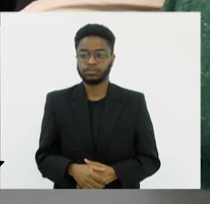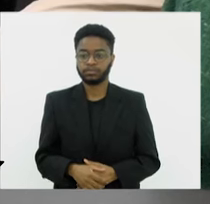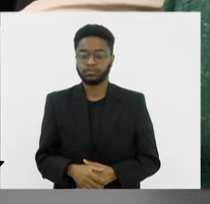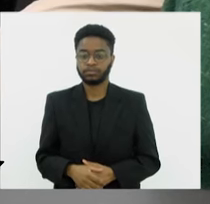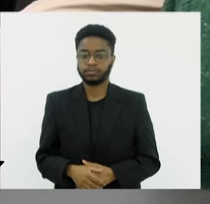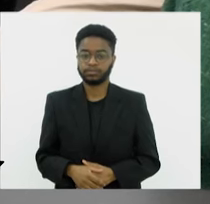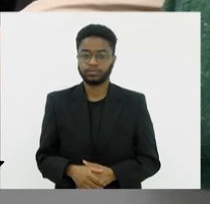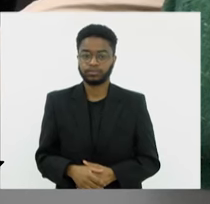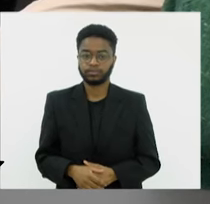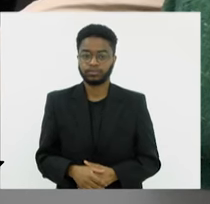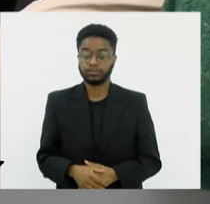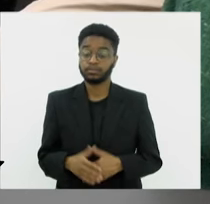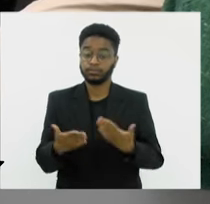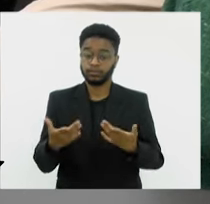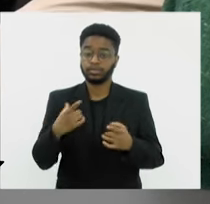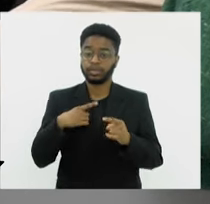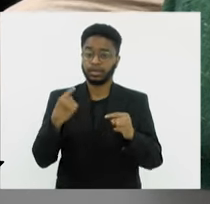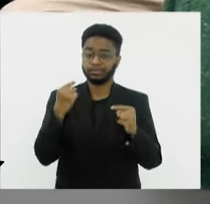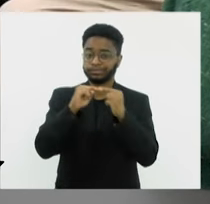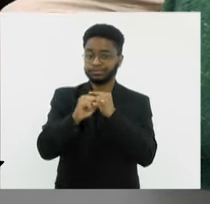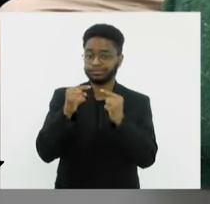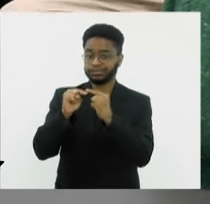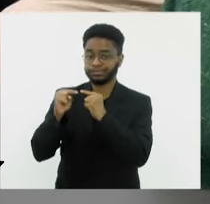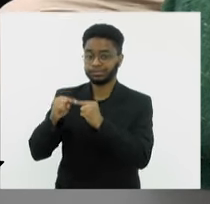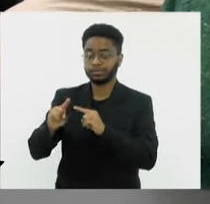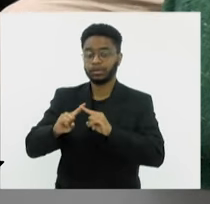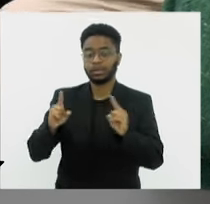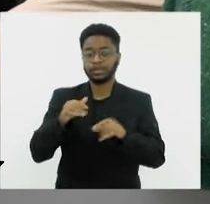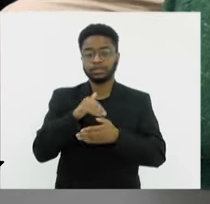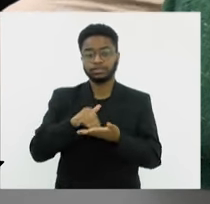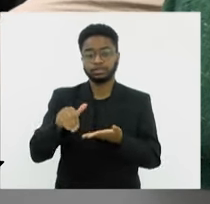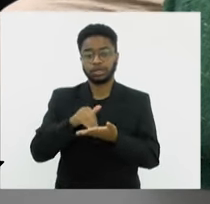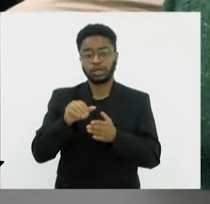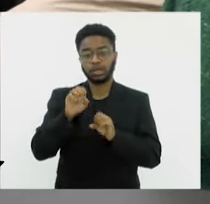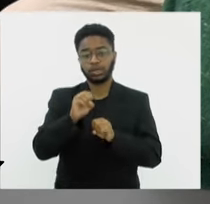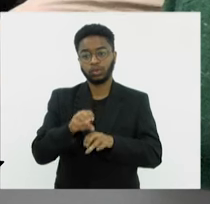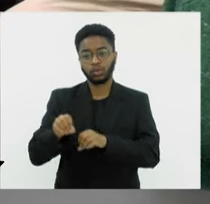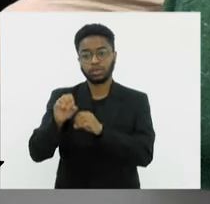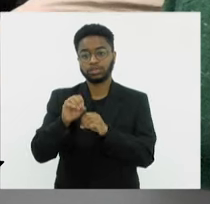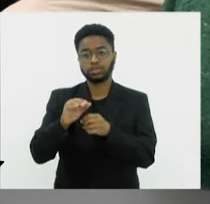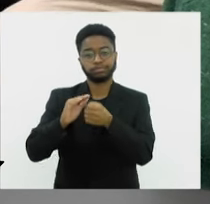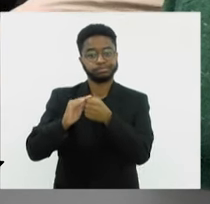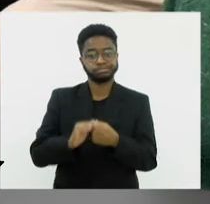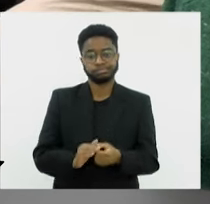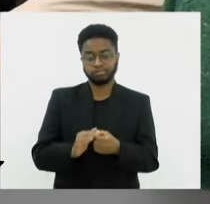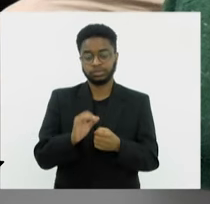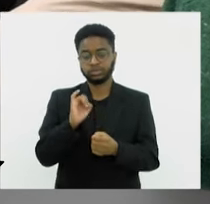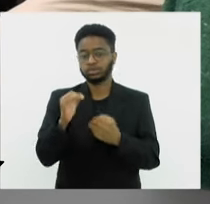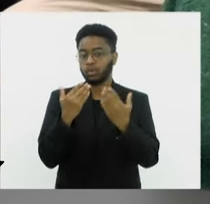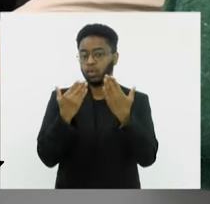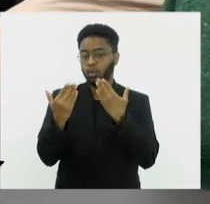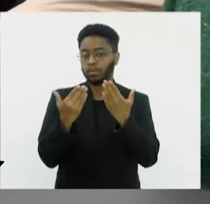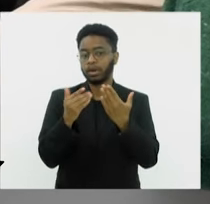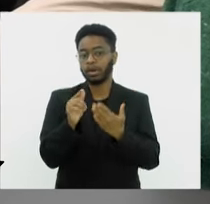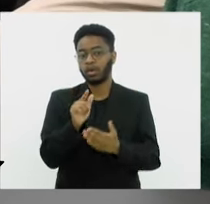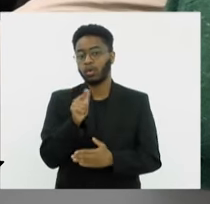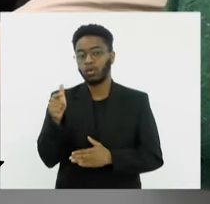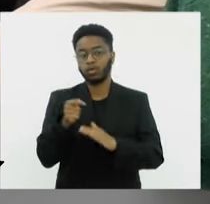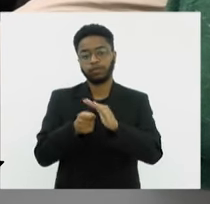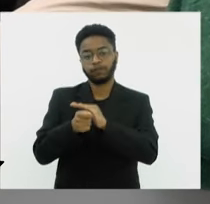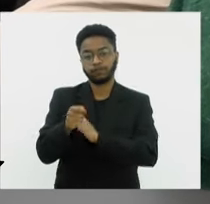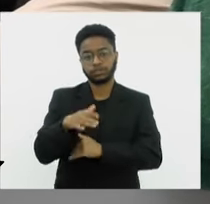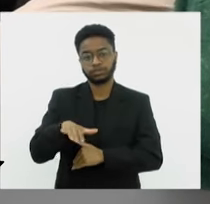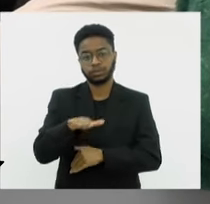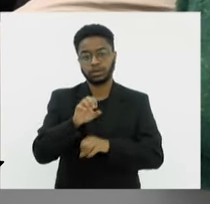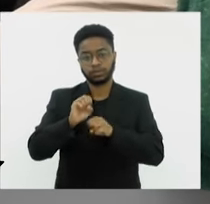Mesmo com essas distorções, né, a Secretaria de Educação ser preterida em relação aos demais investimentos em